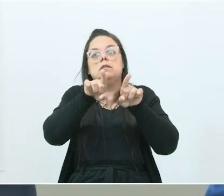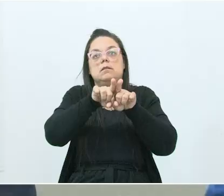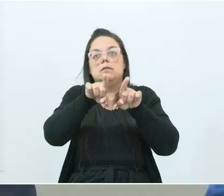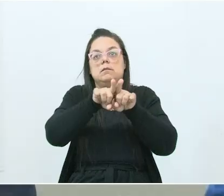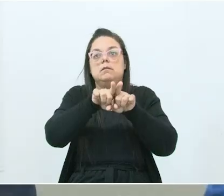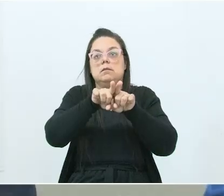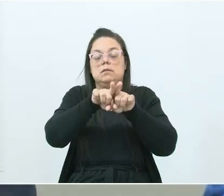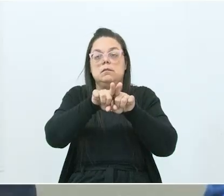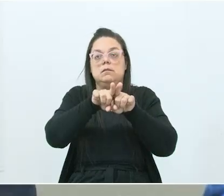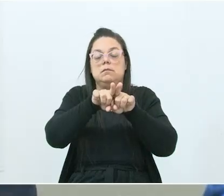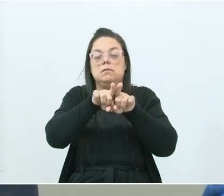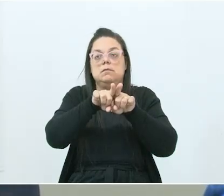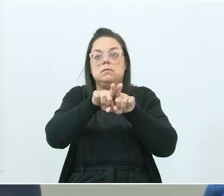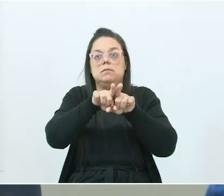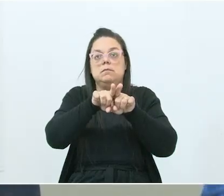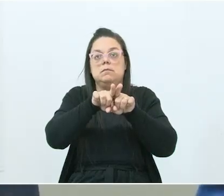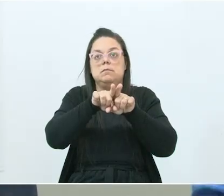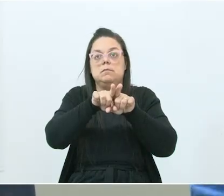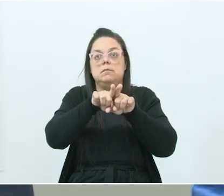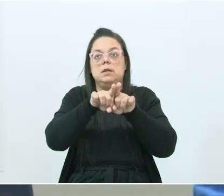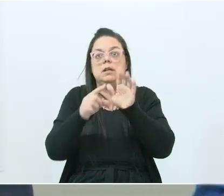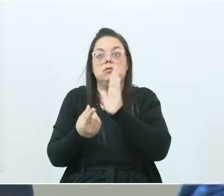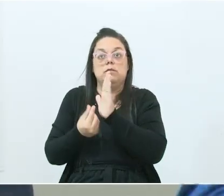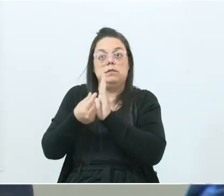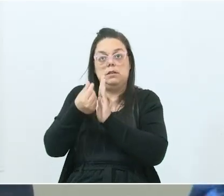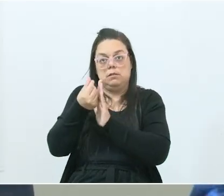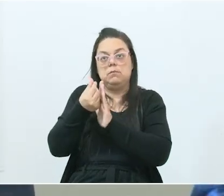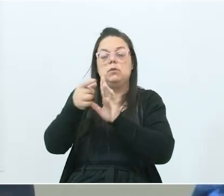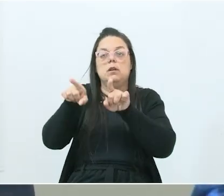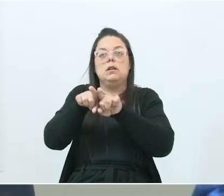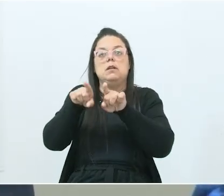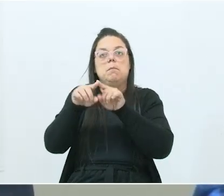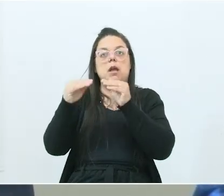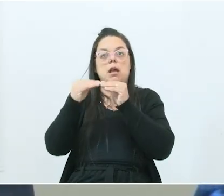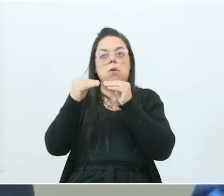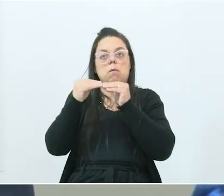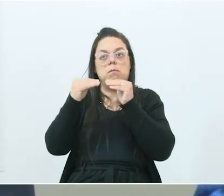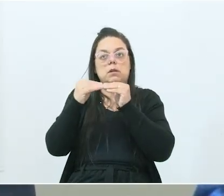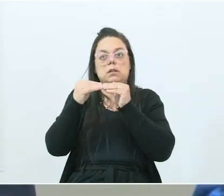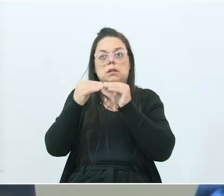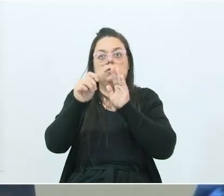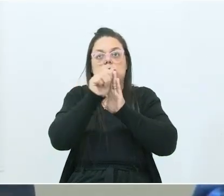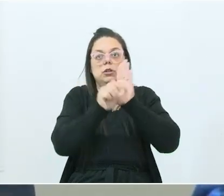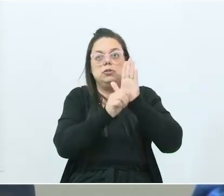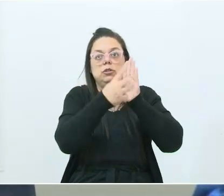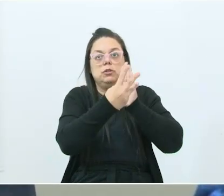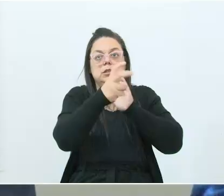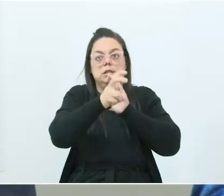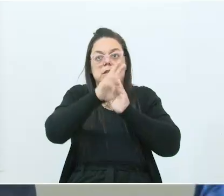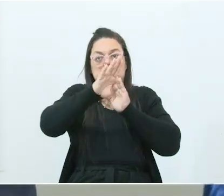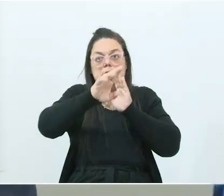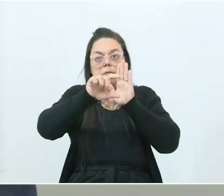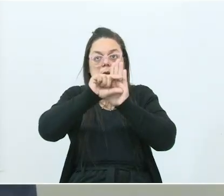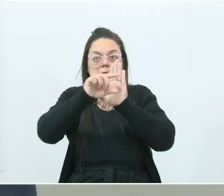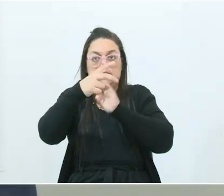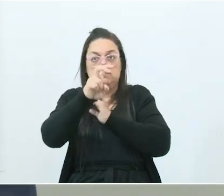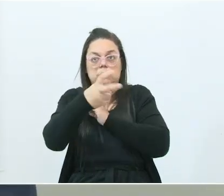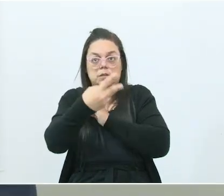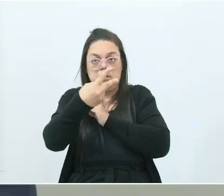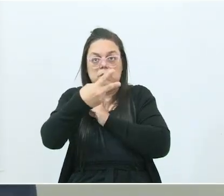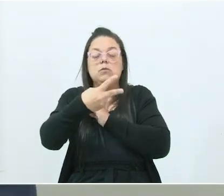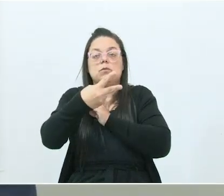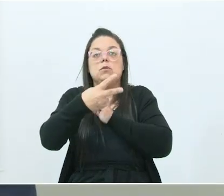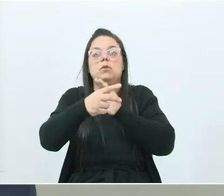regramentos que trata de finanças públicas, combinados com os regramentos do artigo 35, parágrafo 2º, e seu